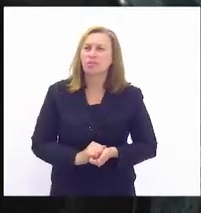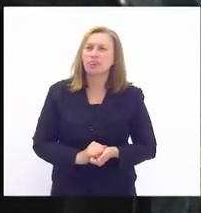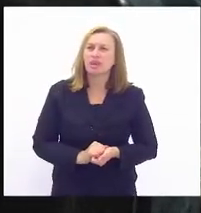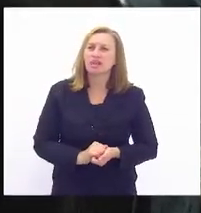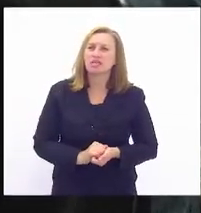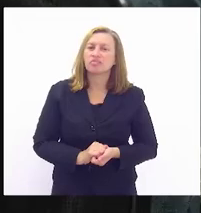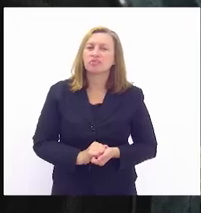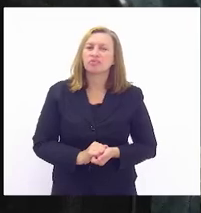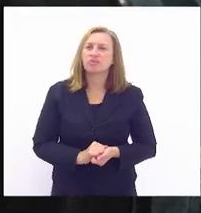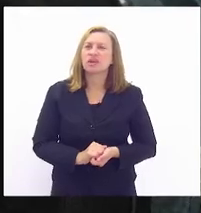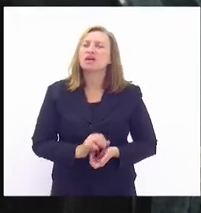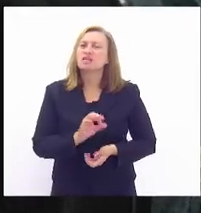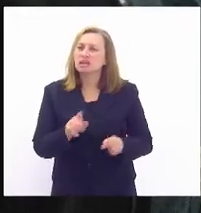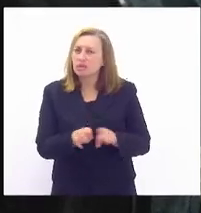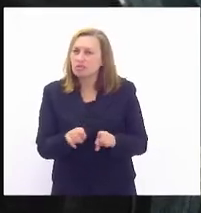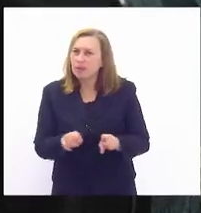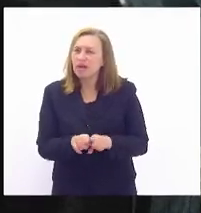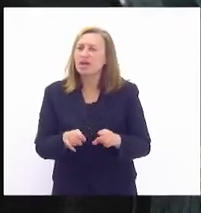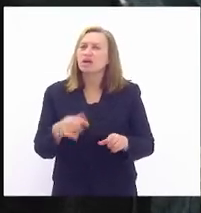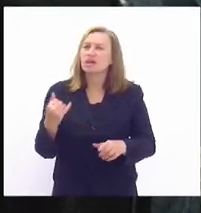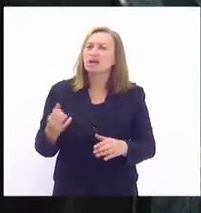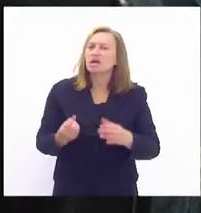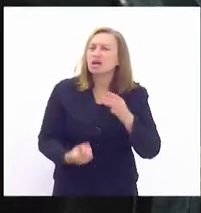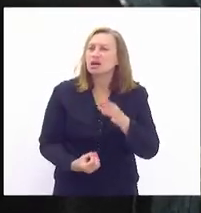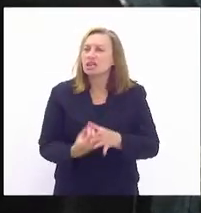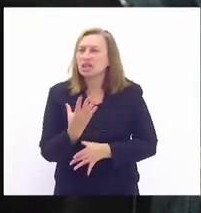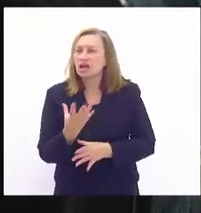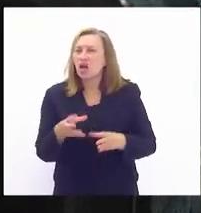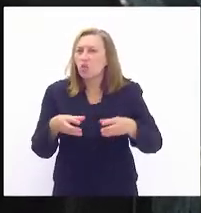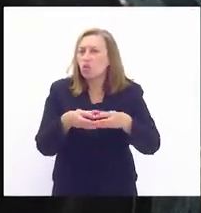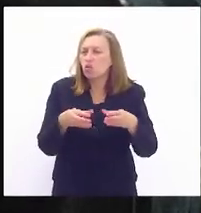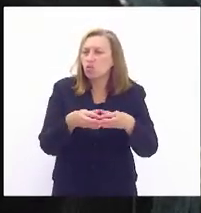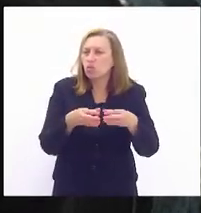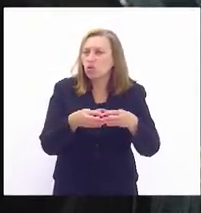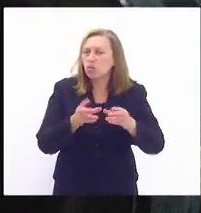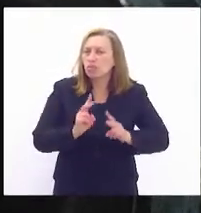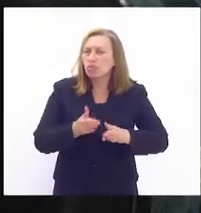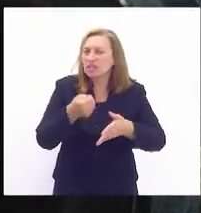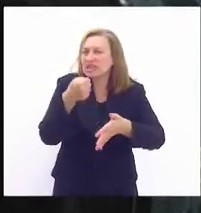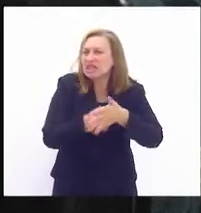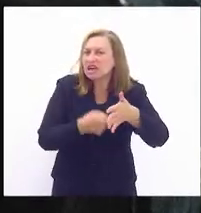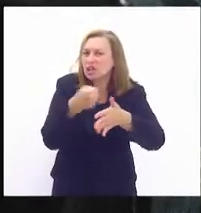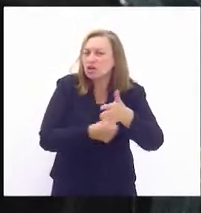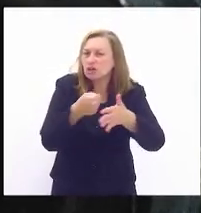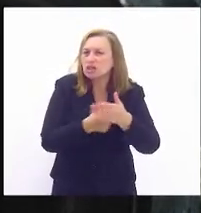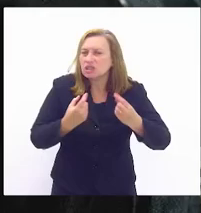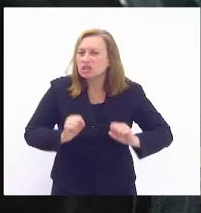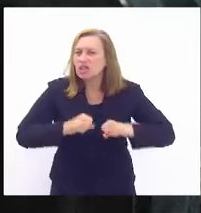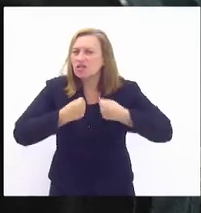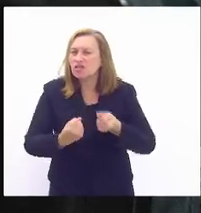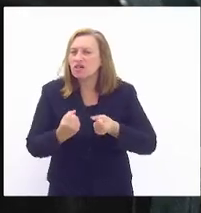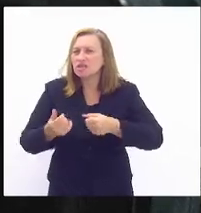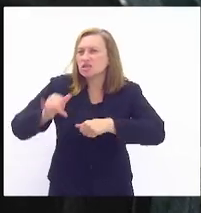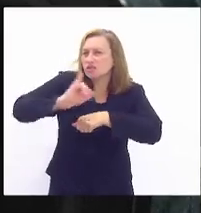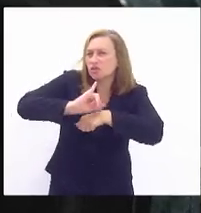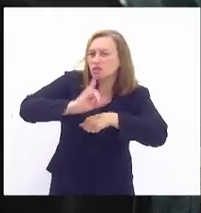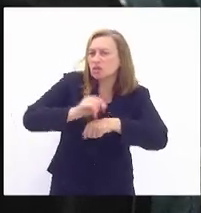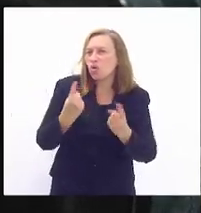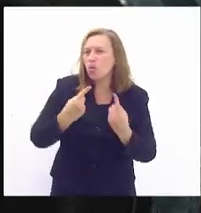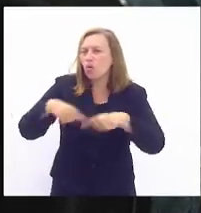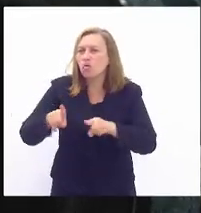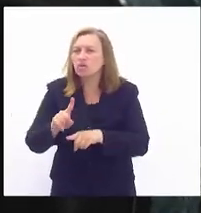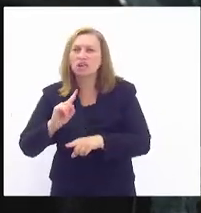Se vai necessário também construir um comitê permanente de luta em defesa de Volta Redonda contra a